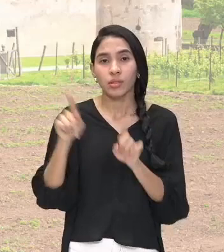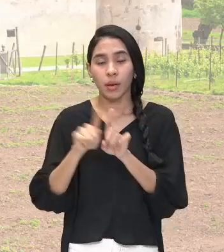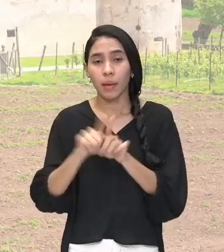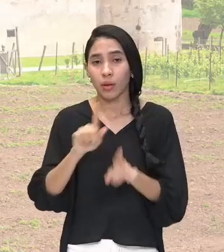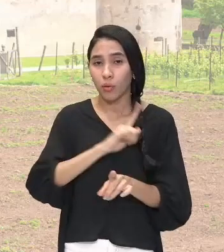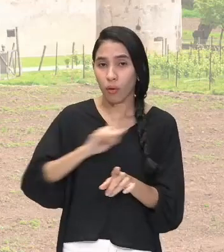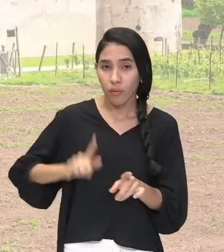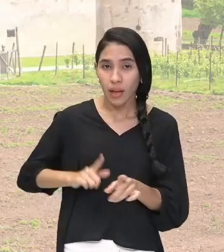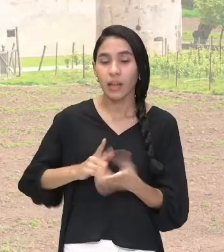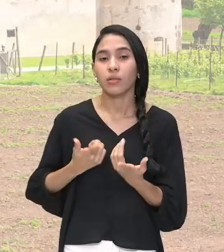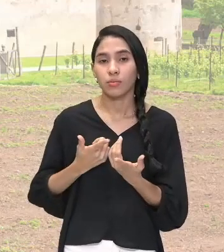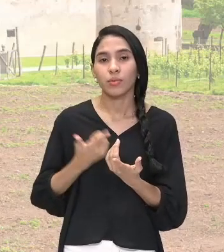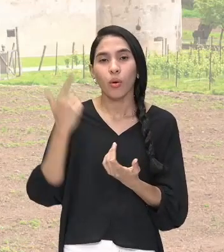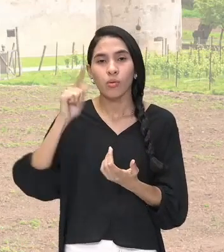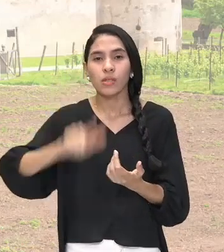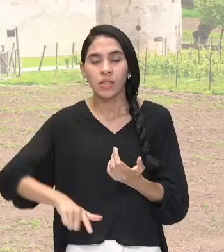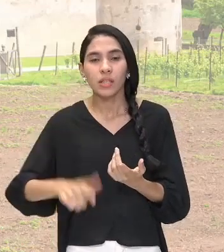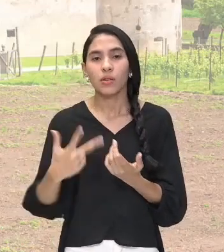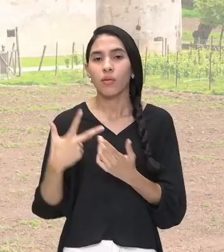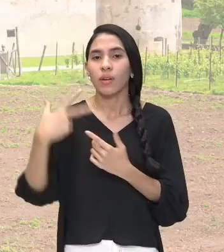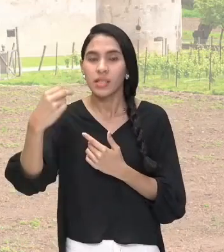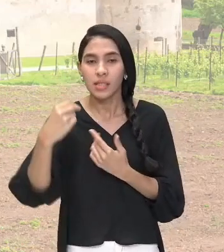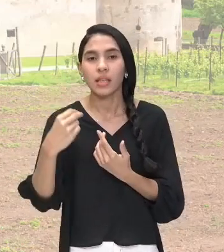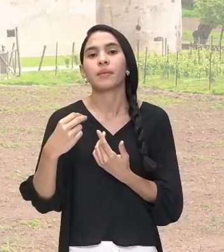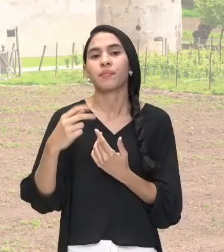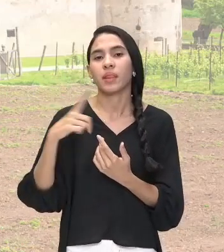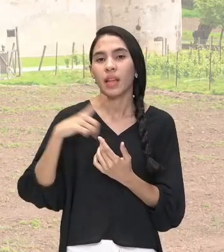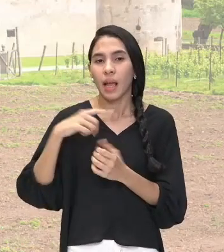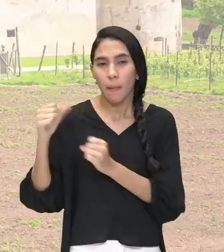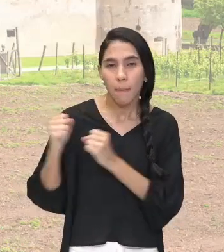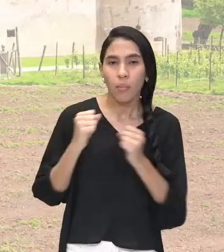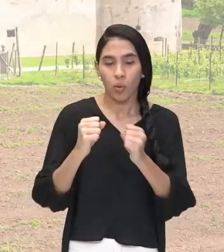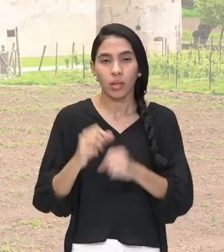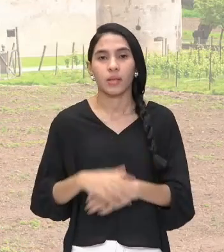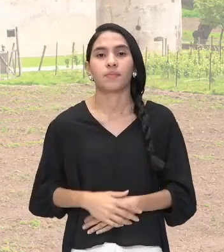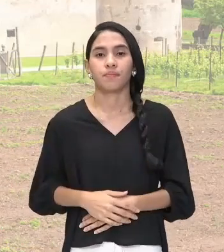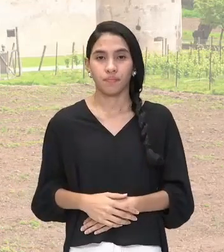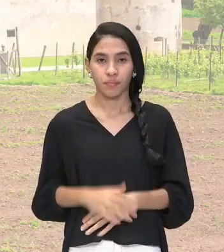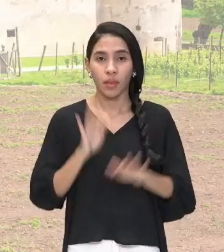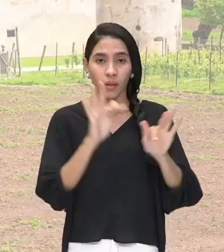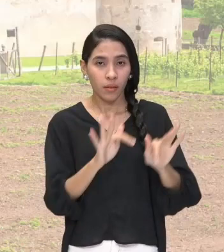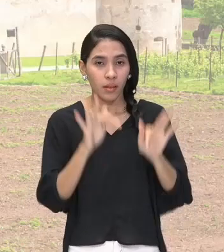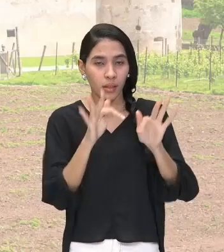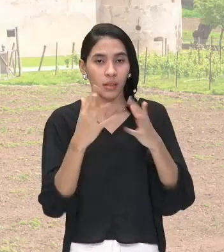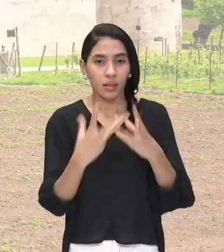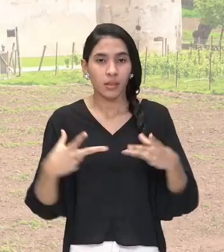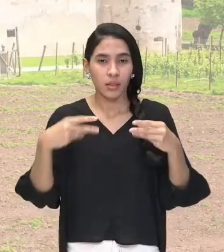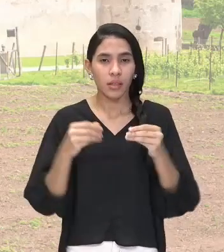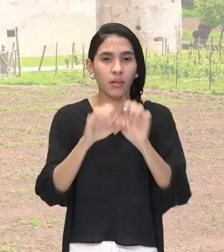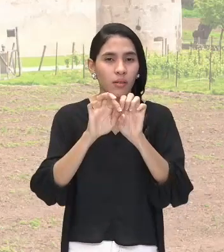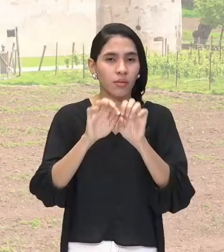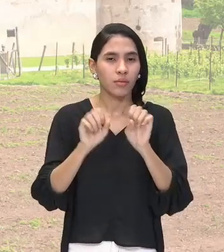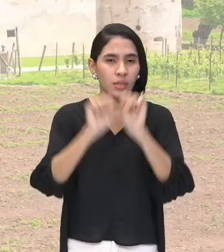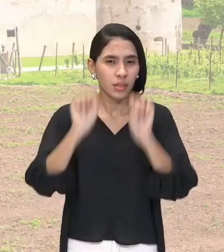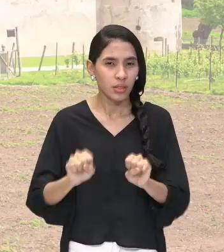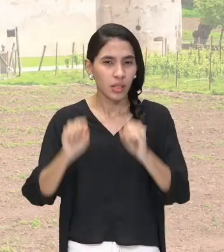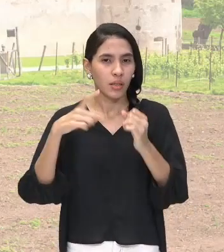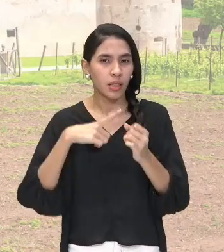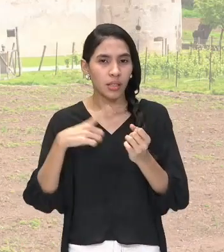está falando de que declínio do sistema feudal, aquele sistema em que havia